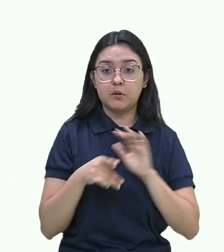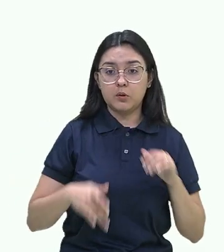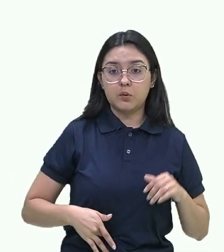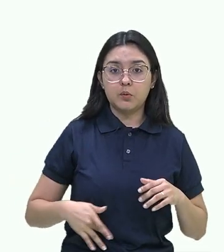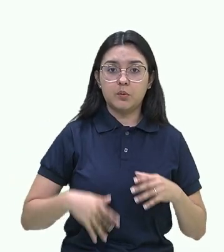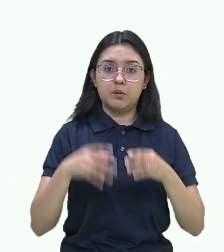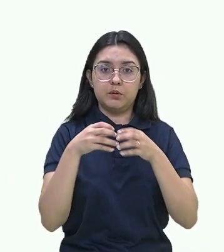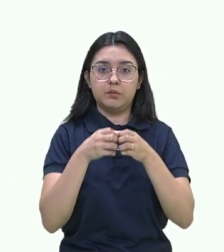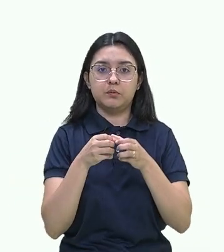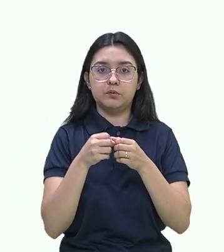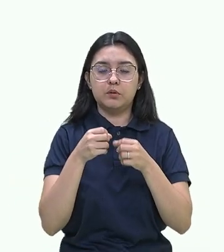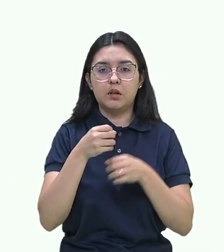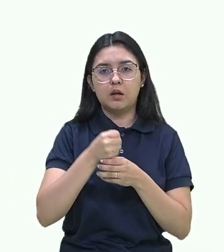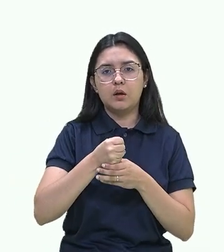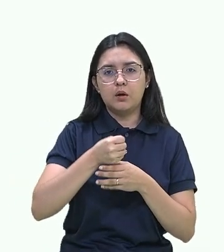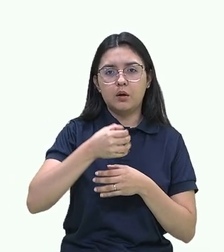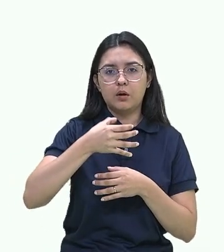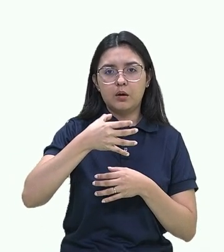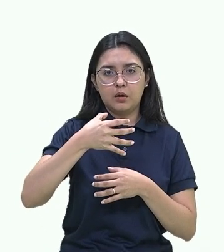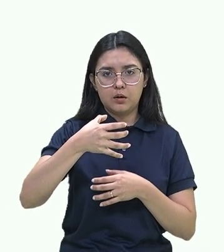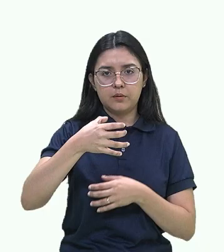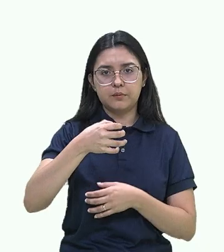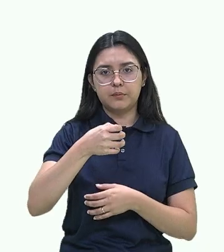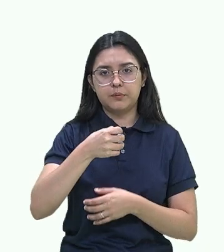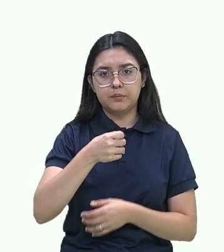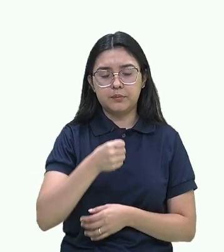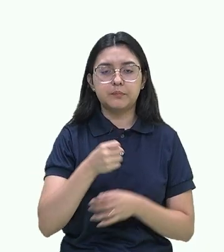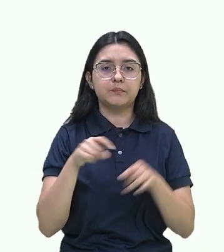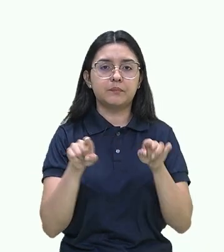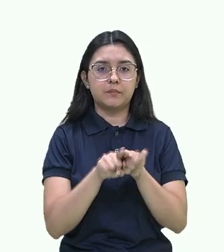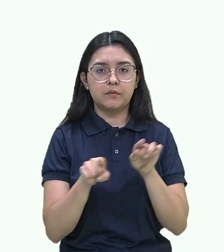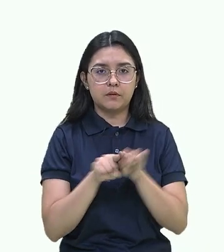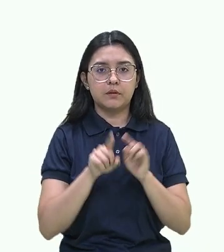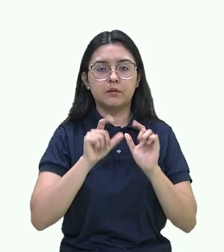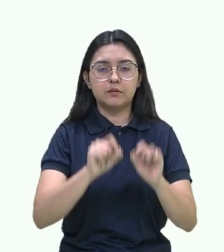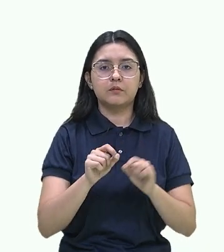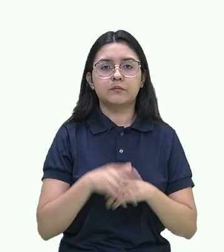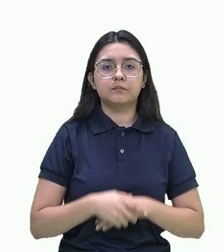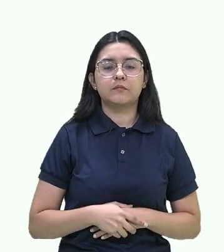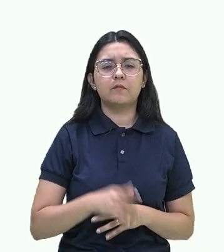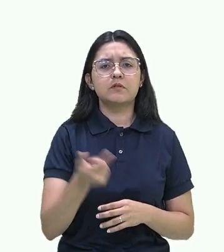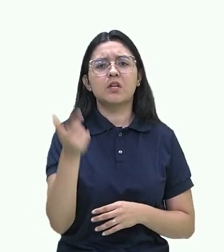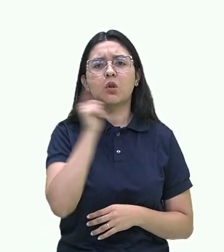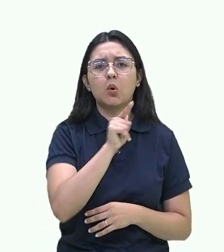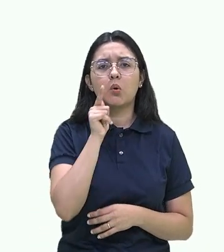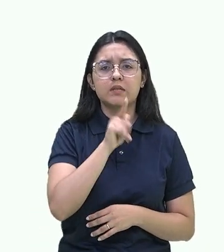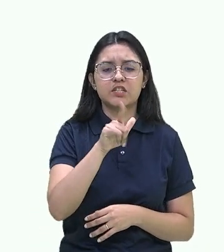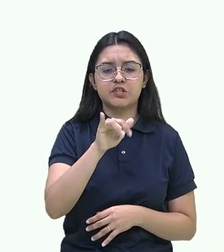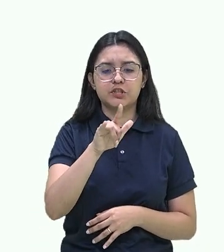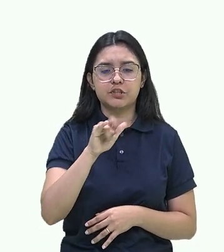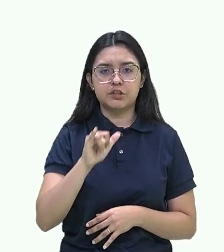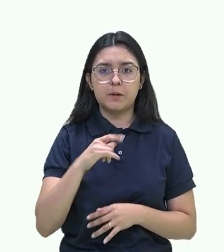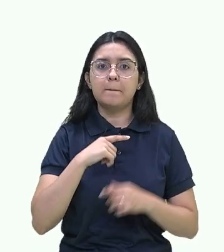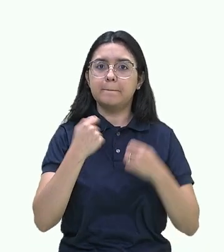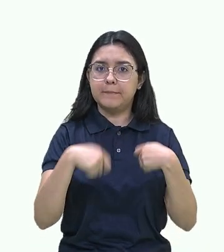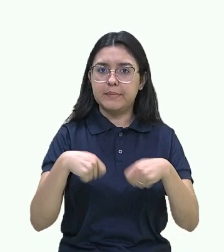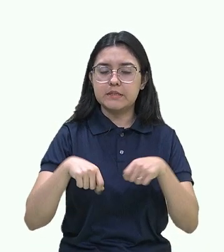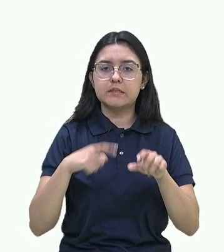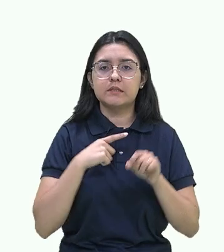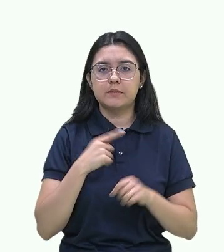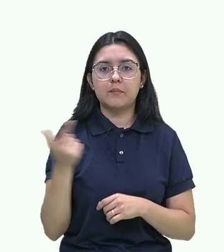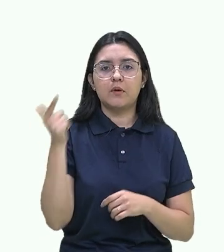encher de urina e depois, no momento que você não consegue mais, você tem que urinar para